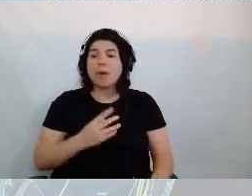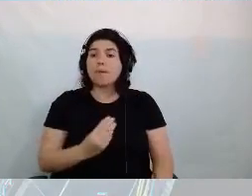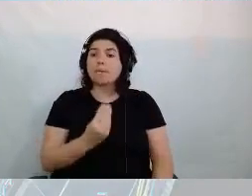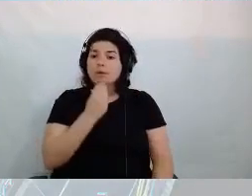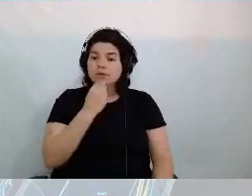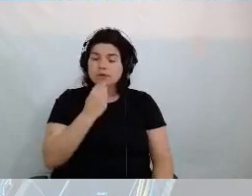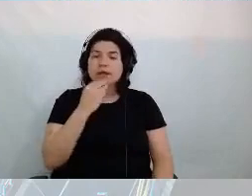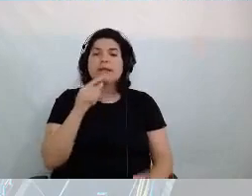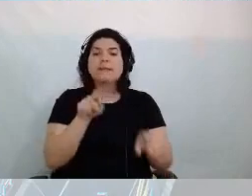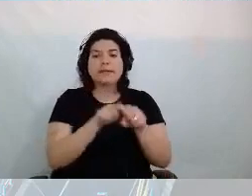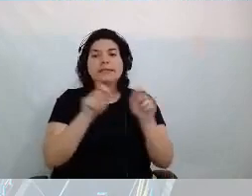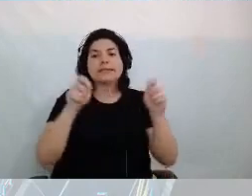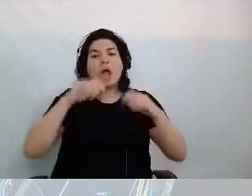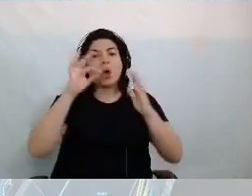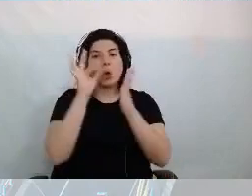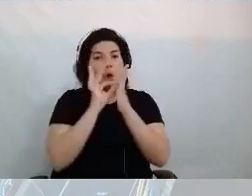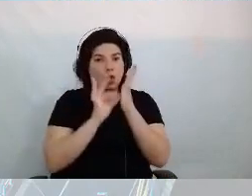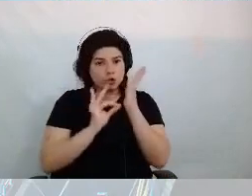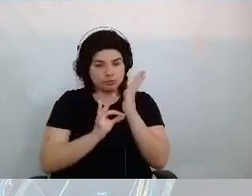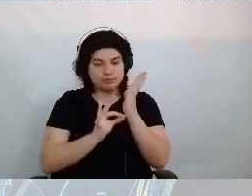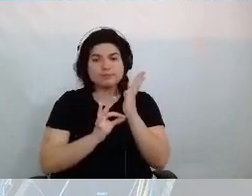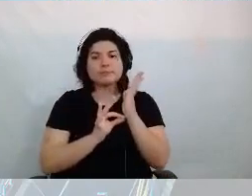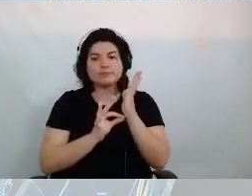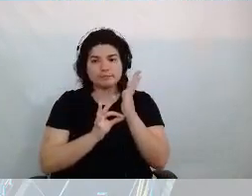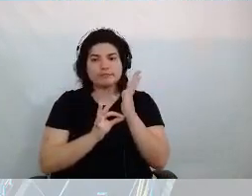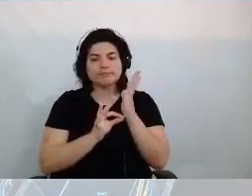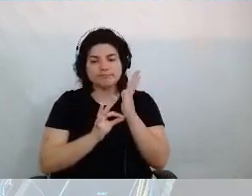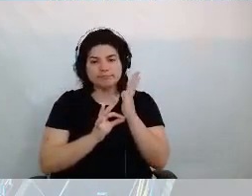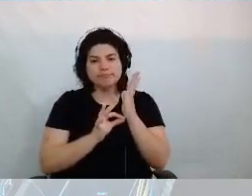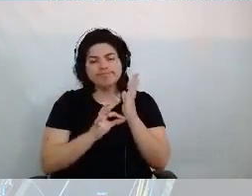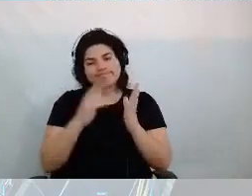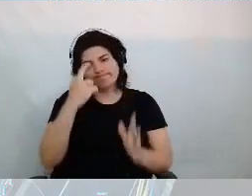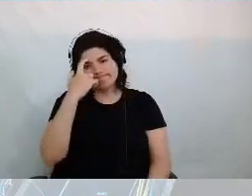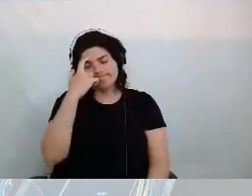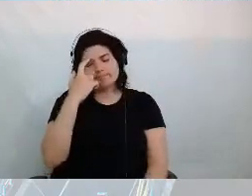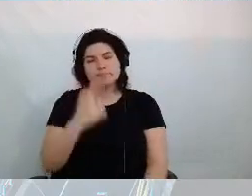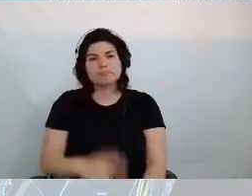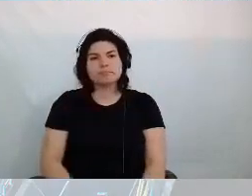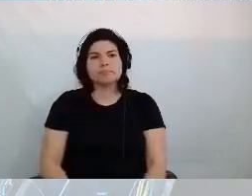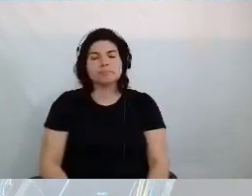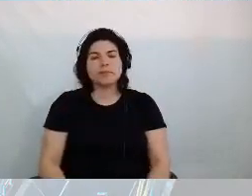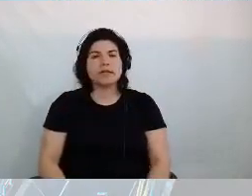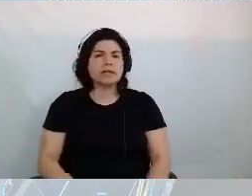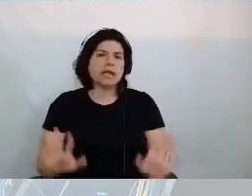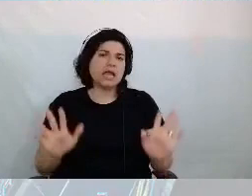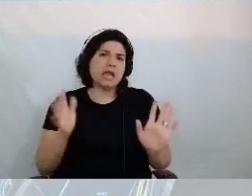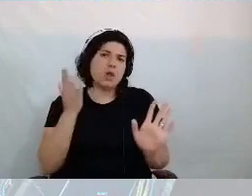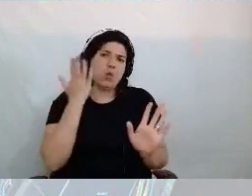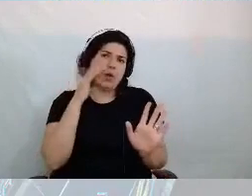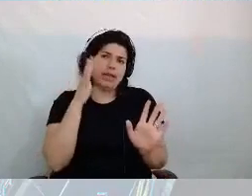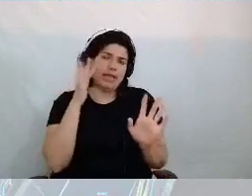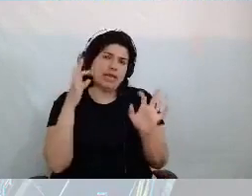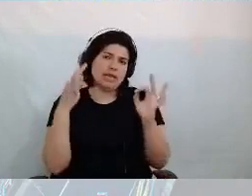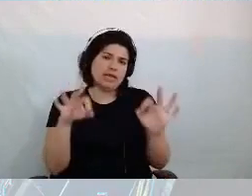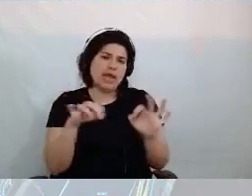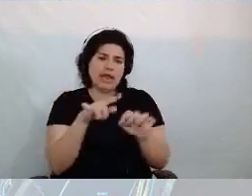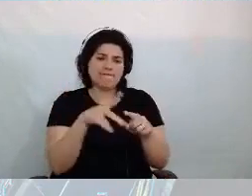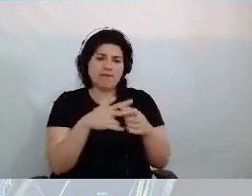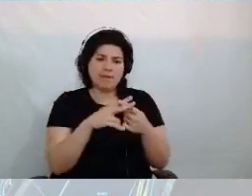também. Então, a gente não pode cair no erro de achar que eu entender uma ferramenta, eu vou resolver o meu